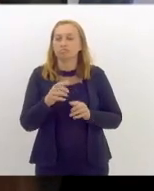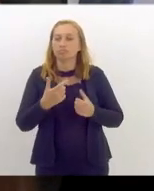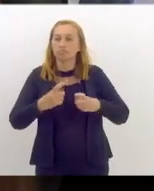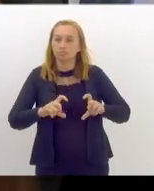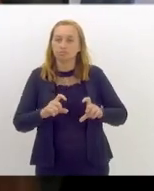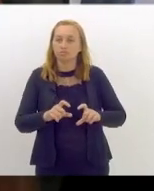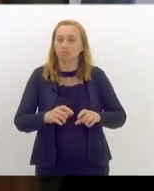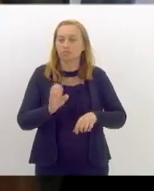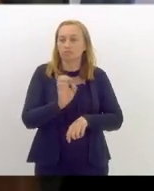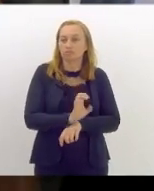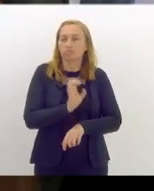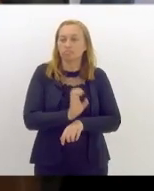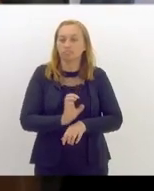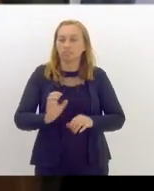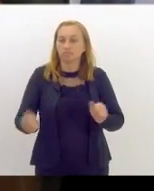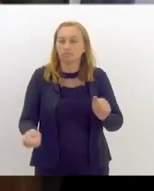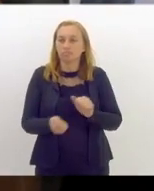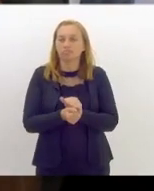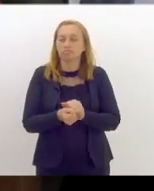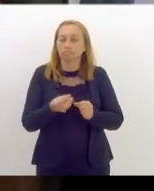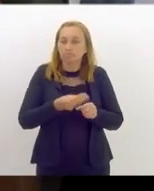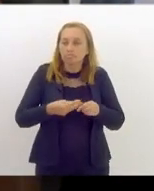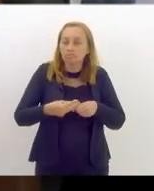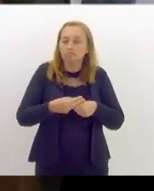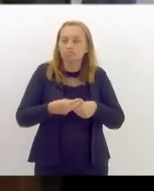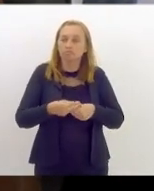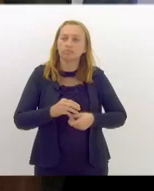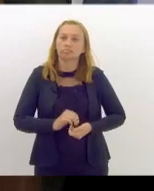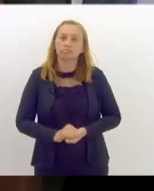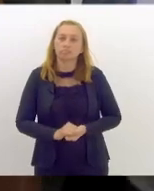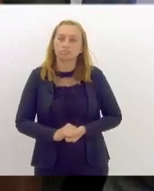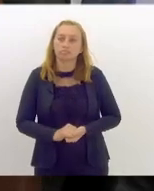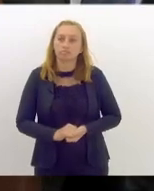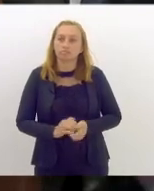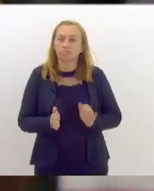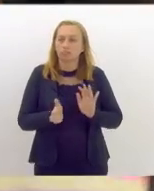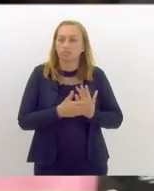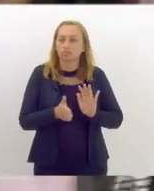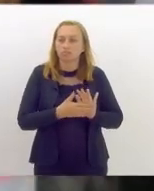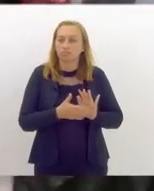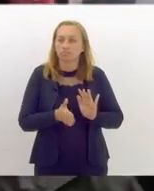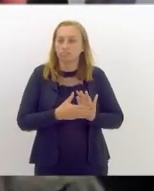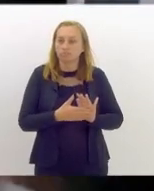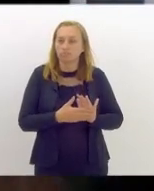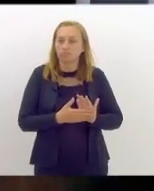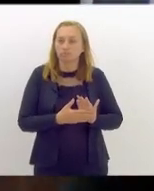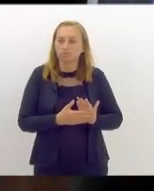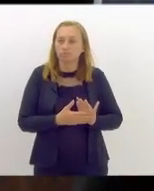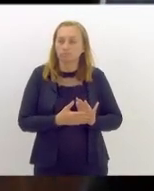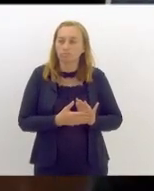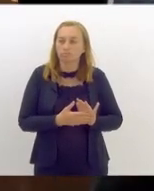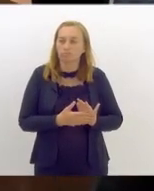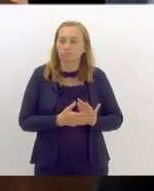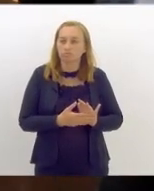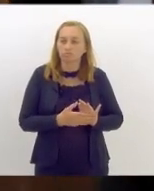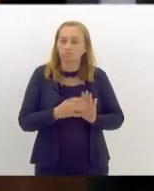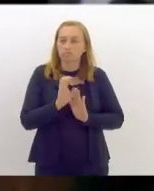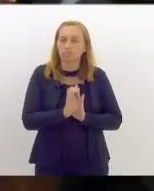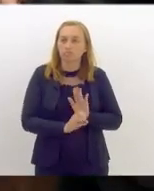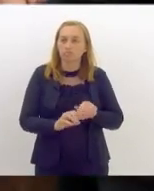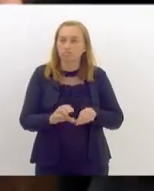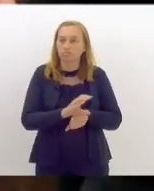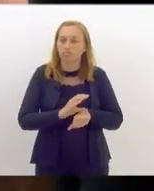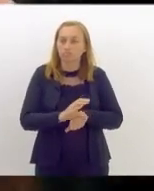do estado com os municípios para efetivação do proposto pelo presente pela presente proposta de emenda